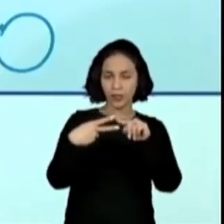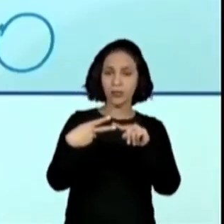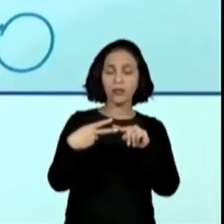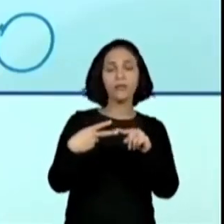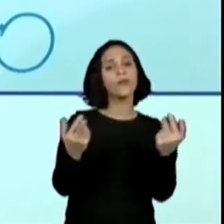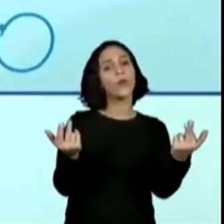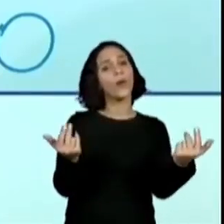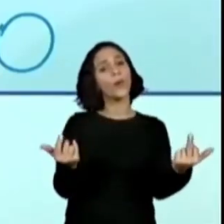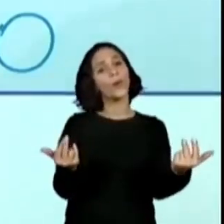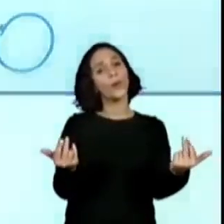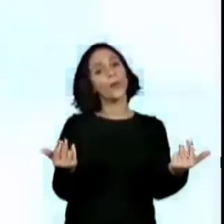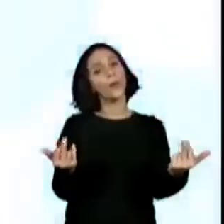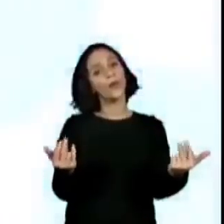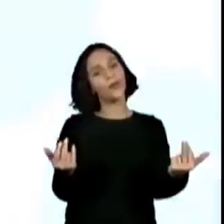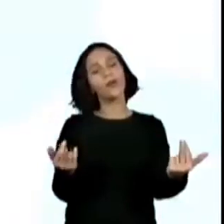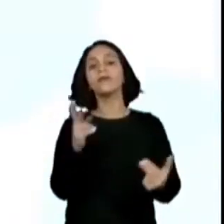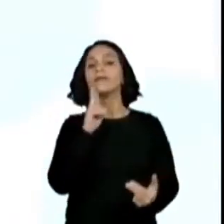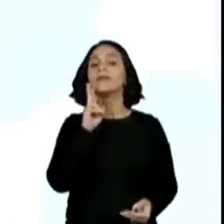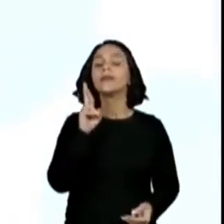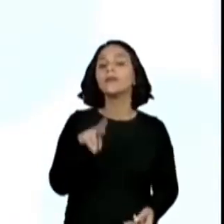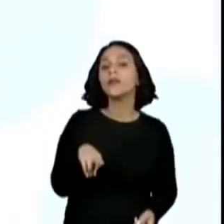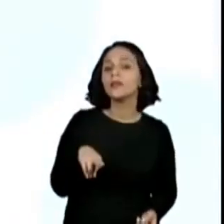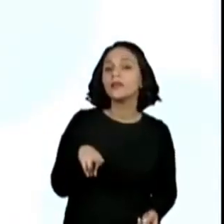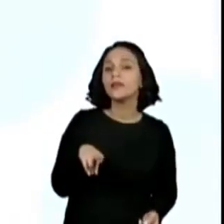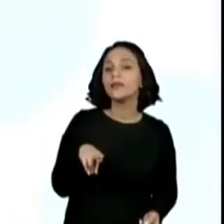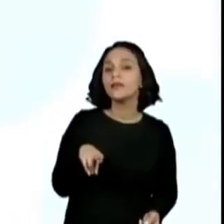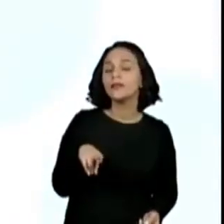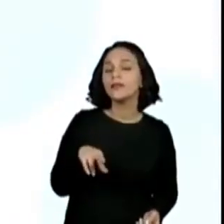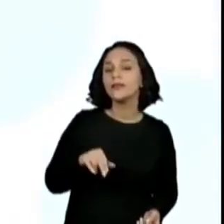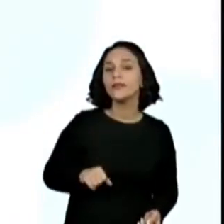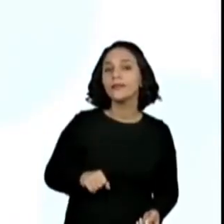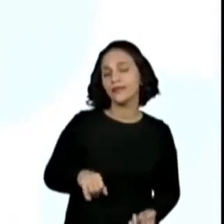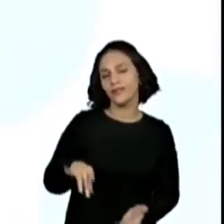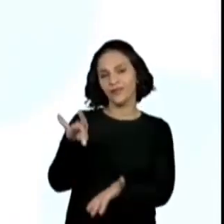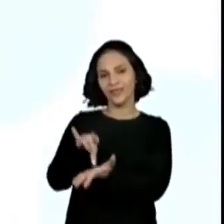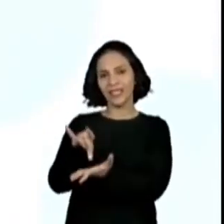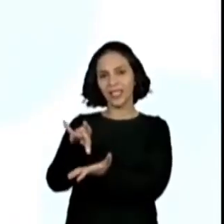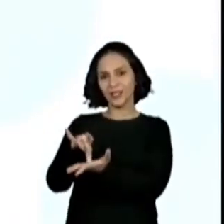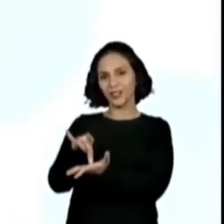de igualdade a resposta é